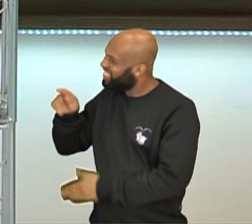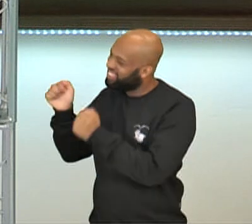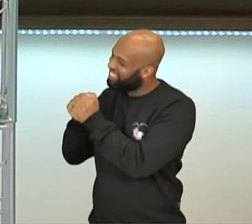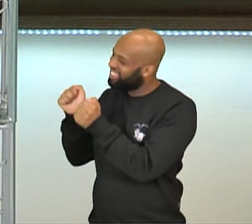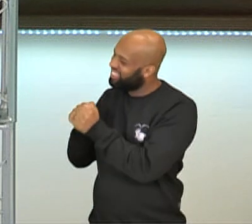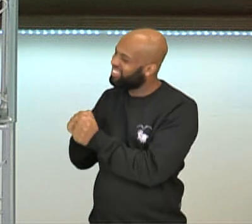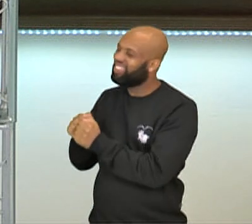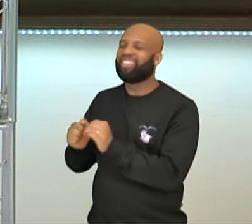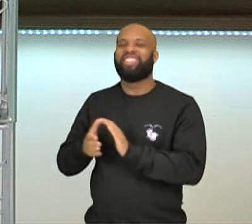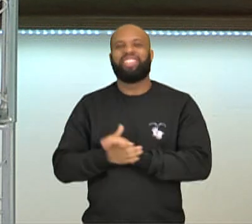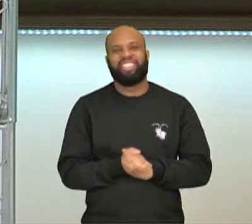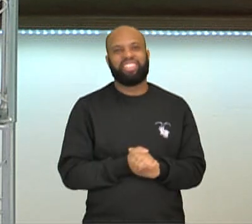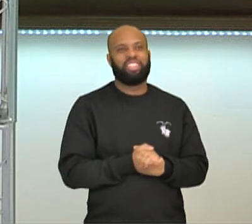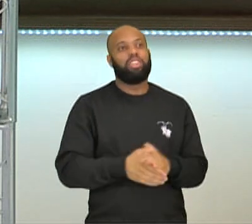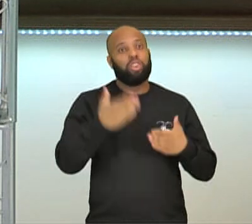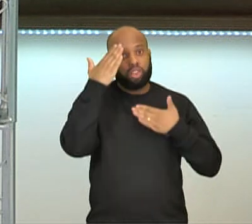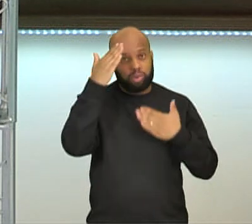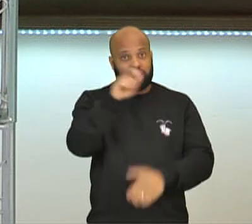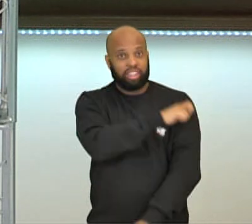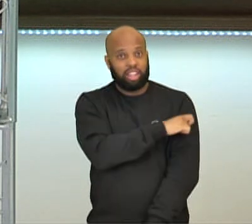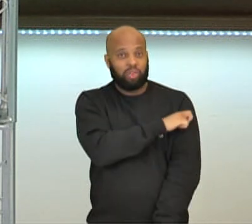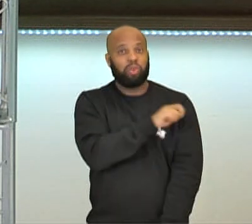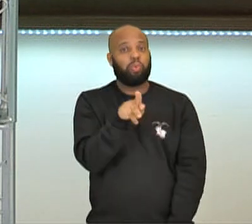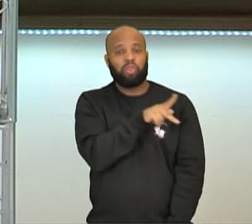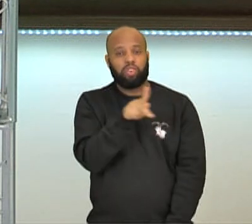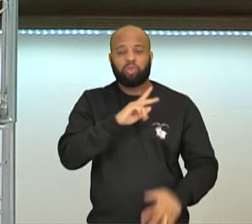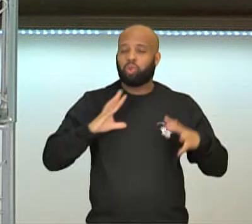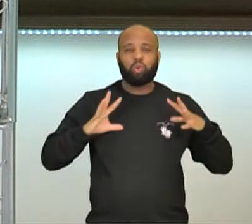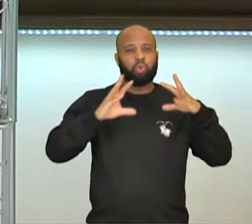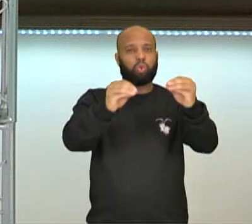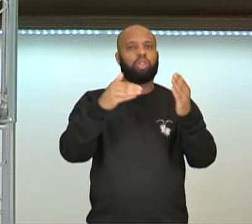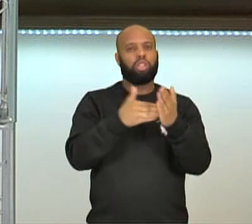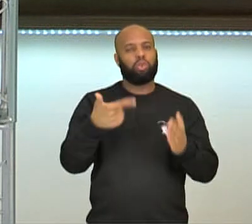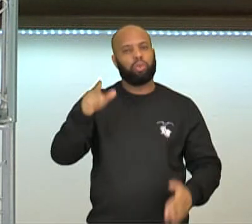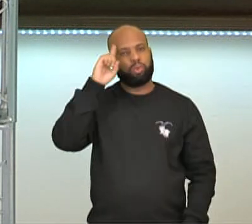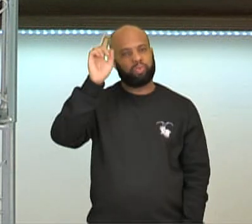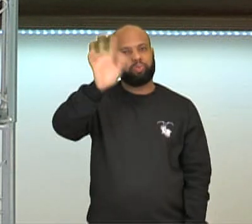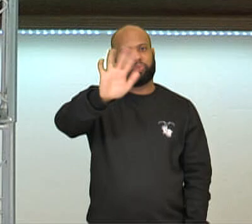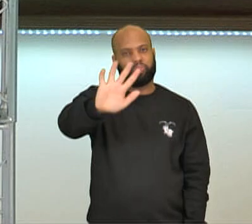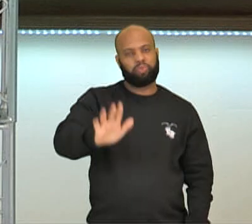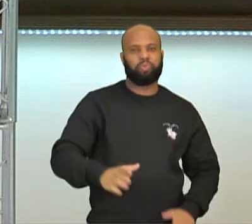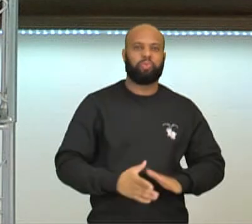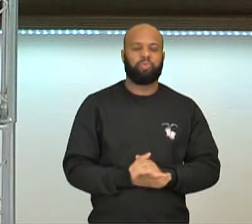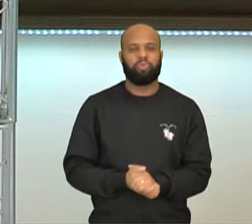presença aqui com a gente. Obrigada, alunos, obrigada, professores, e até a próxima.